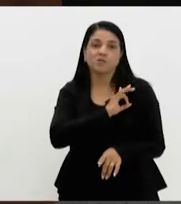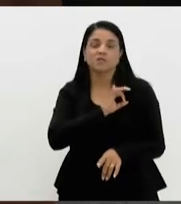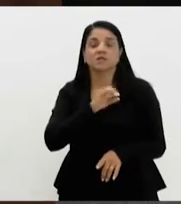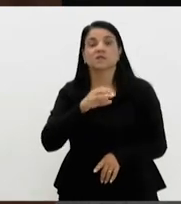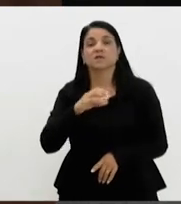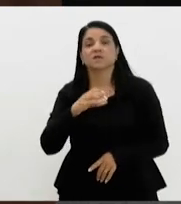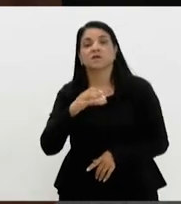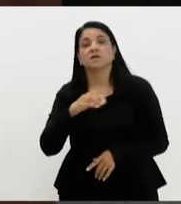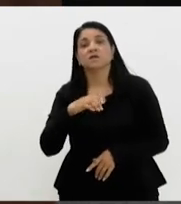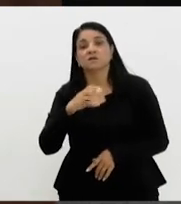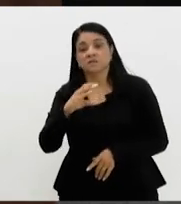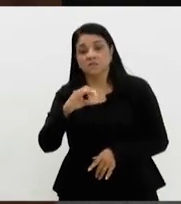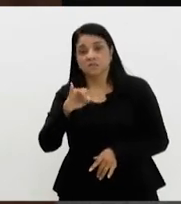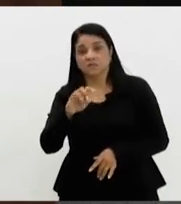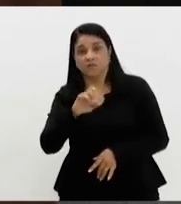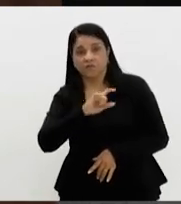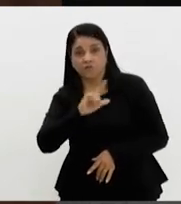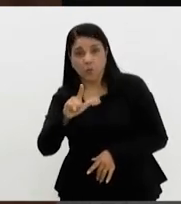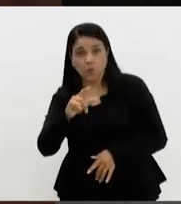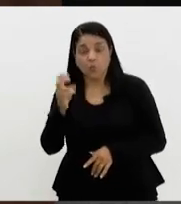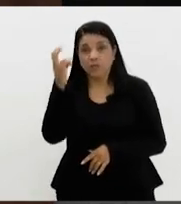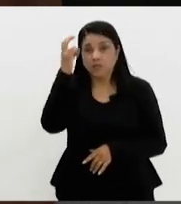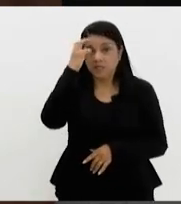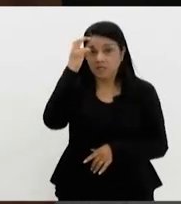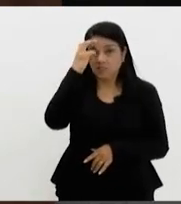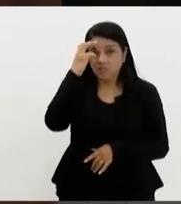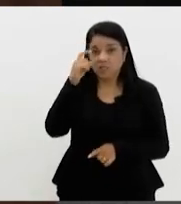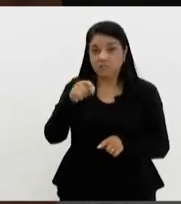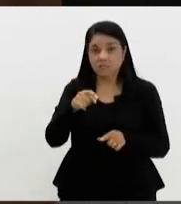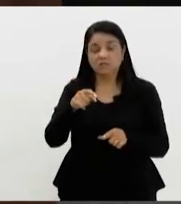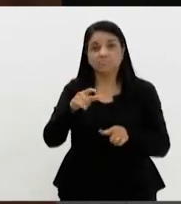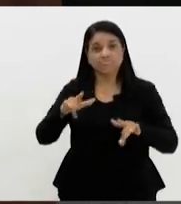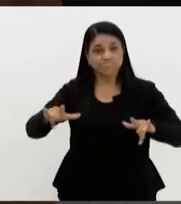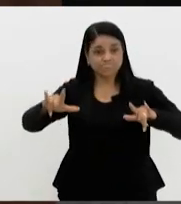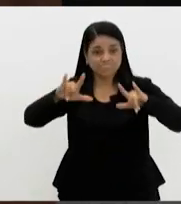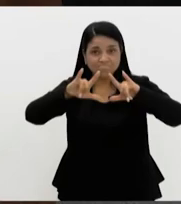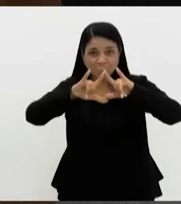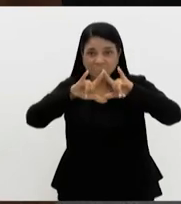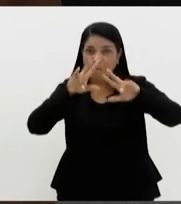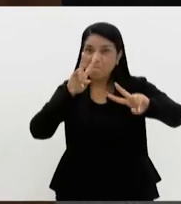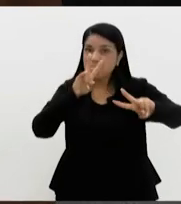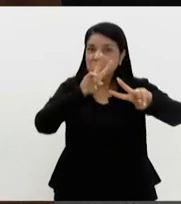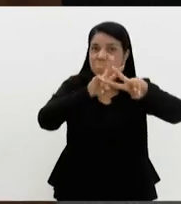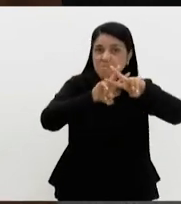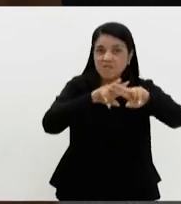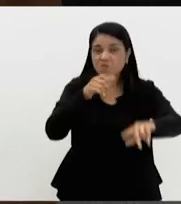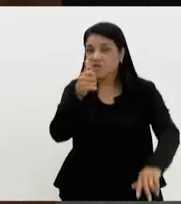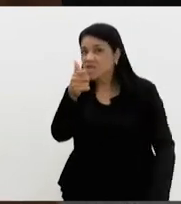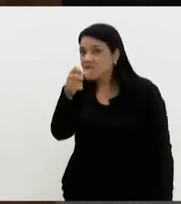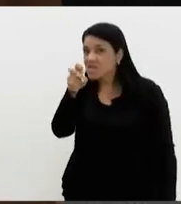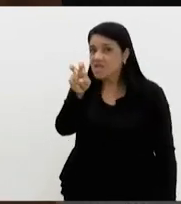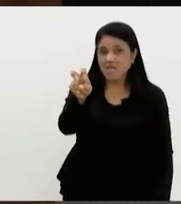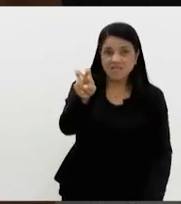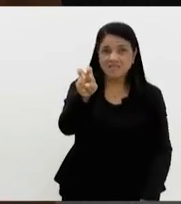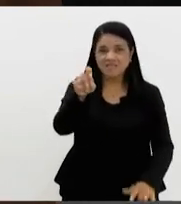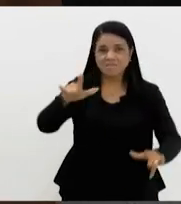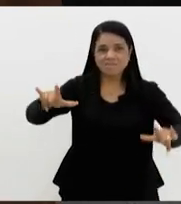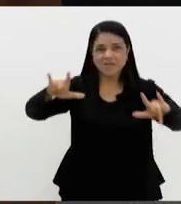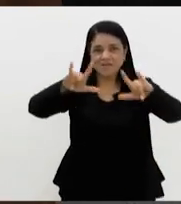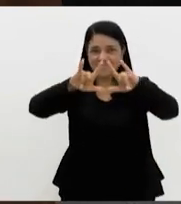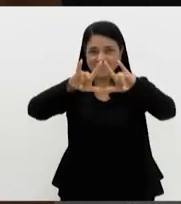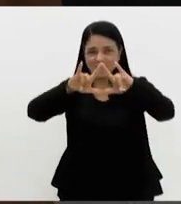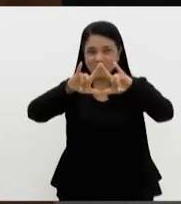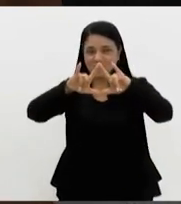um trabalho de inteligência, confrontou uma milícia, pegou 15 milicianos, 12